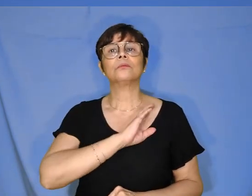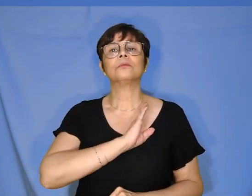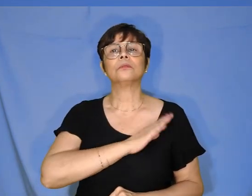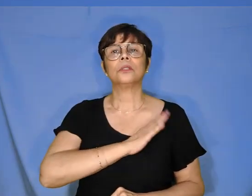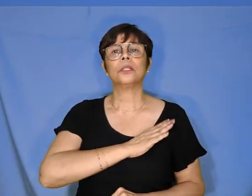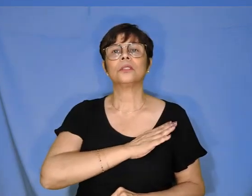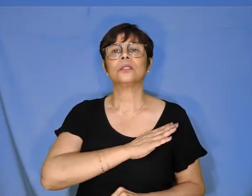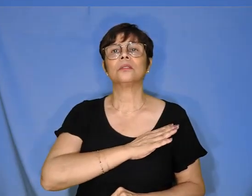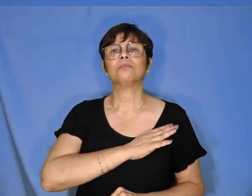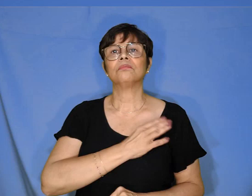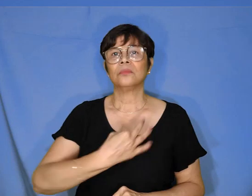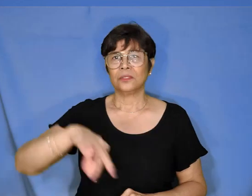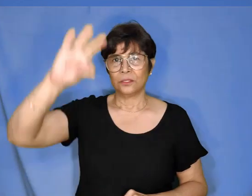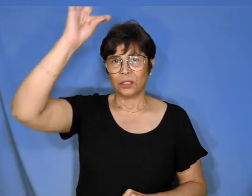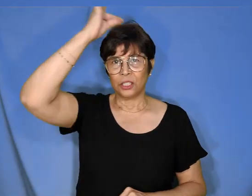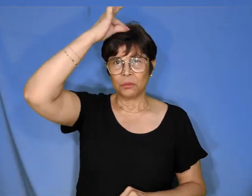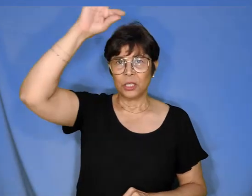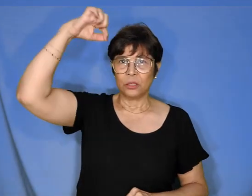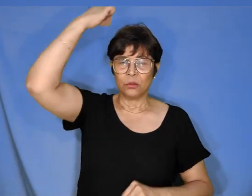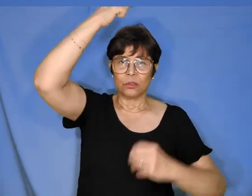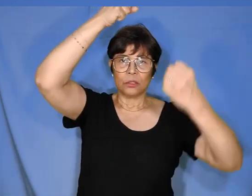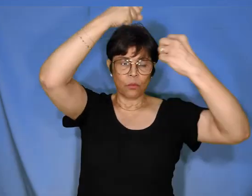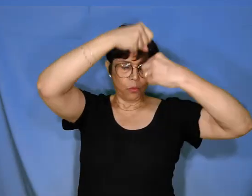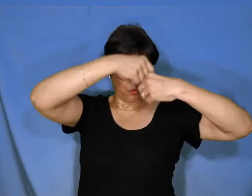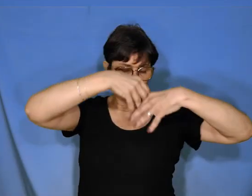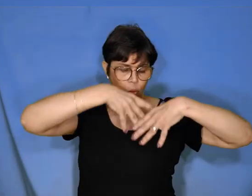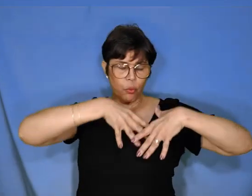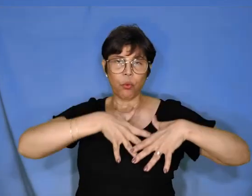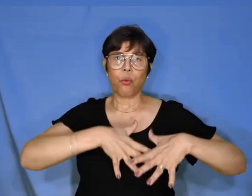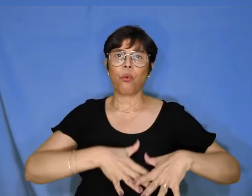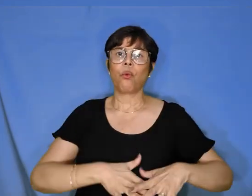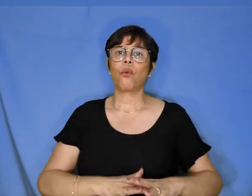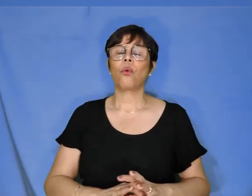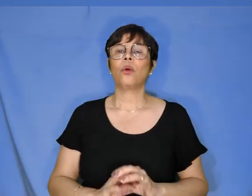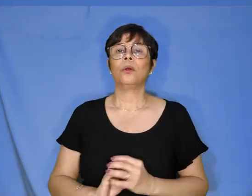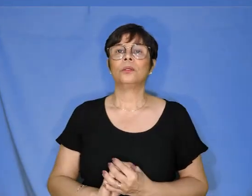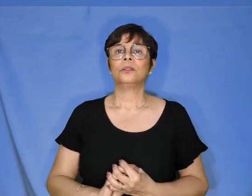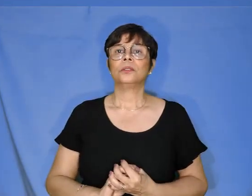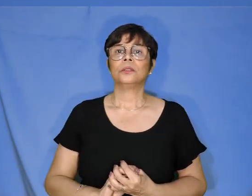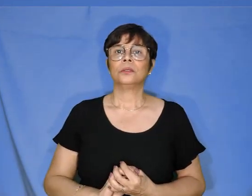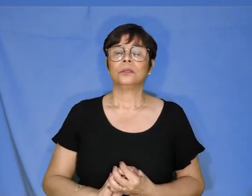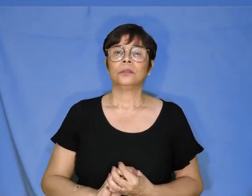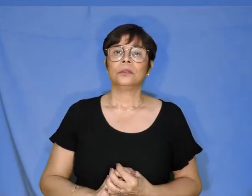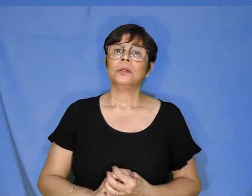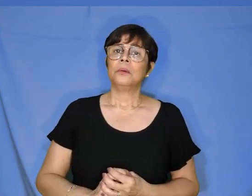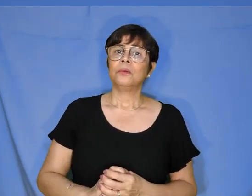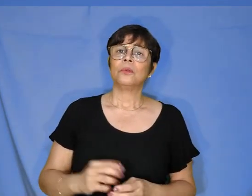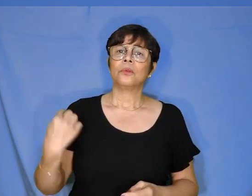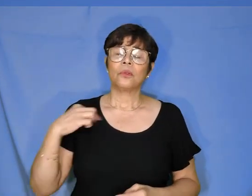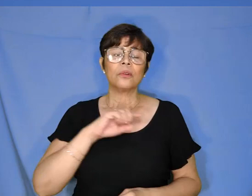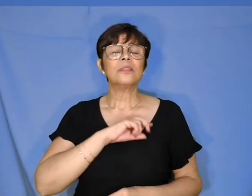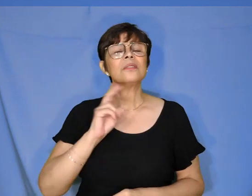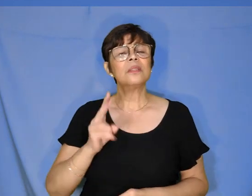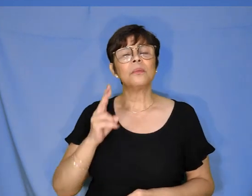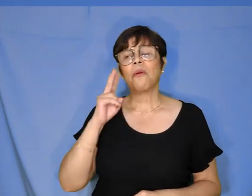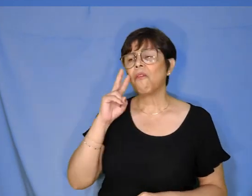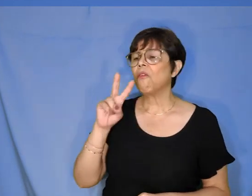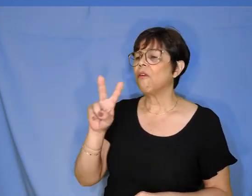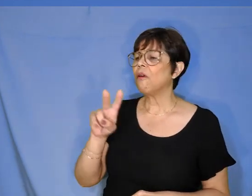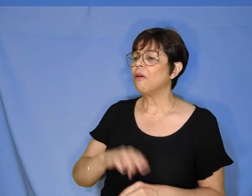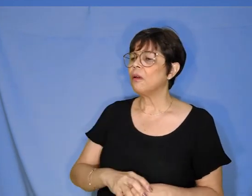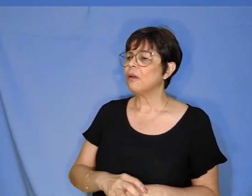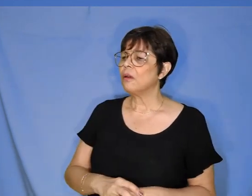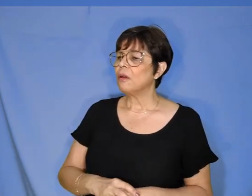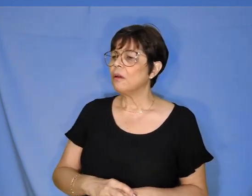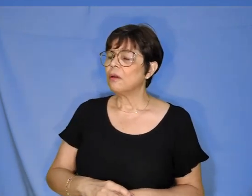Espírito Santo. Mesmo que a pessoa talvez seja mais ignorante da nossa cultura, mais pobre, mas a gente ouve, a gente